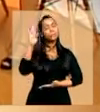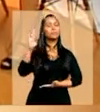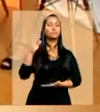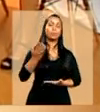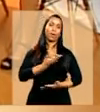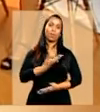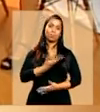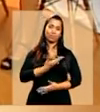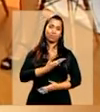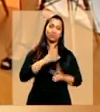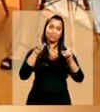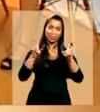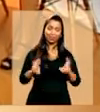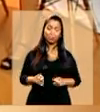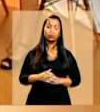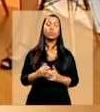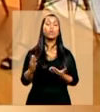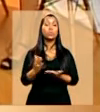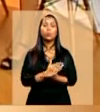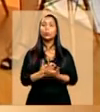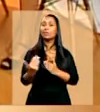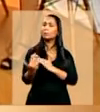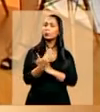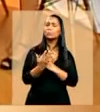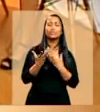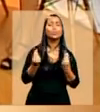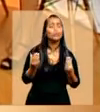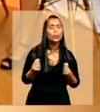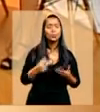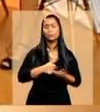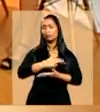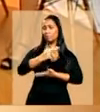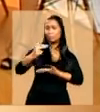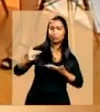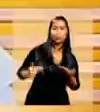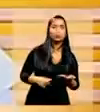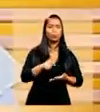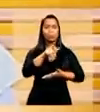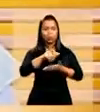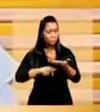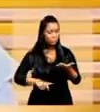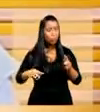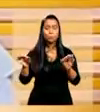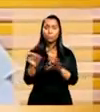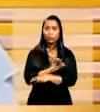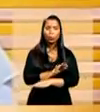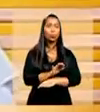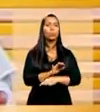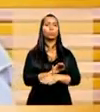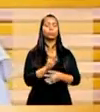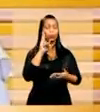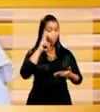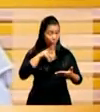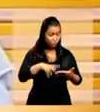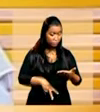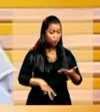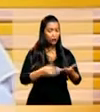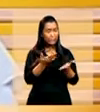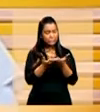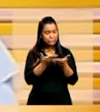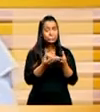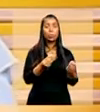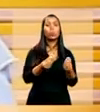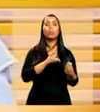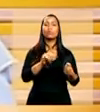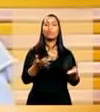primeiro amigo dele para essa questão. O livro ajuda muito, porque ele tem a ilustração, ele tem o texto pronto. É só você chegar, ler,